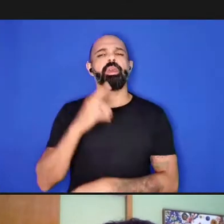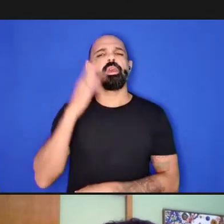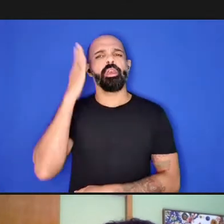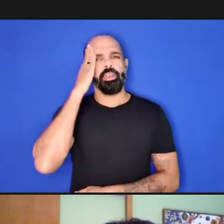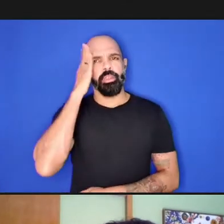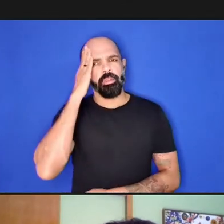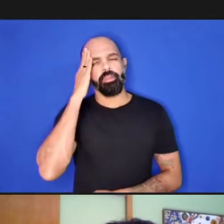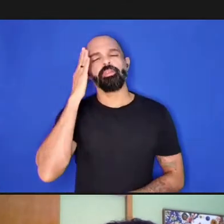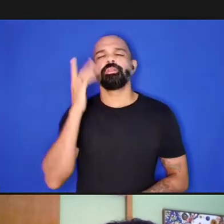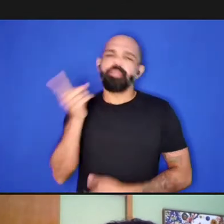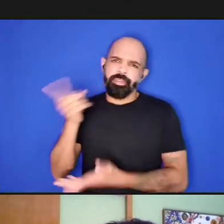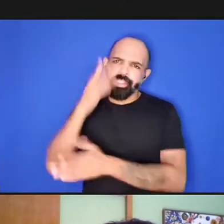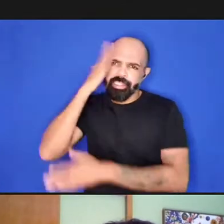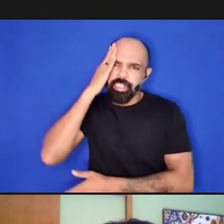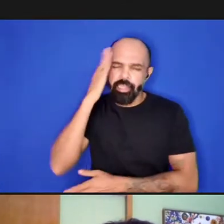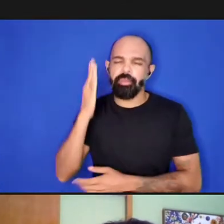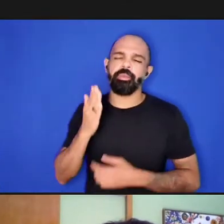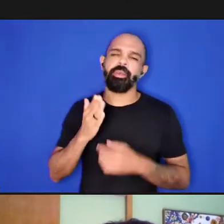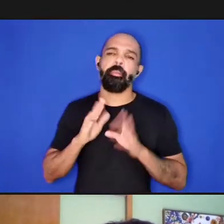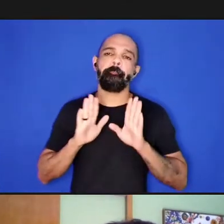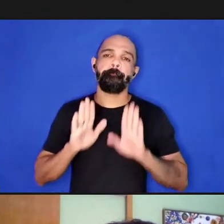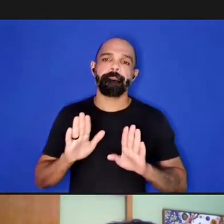mas tem uma